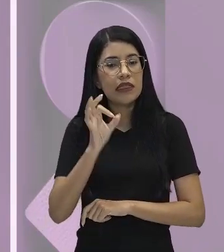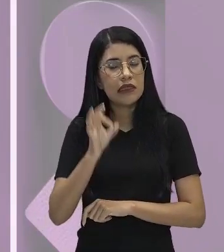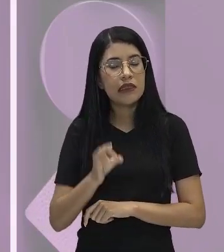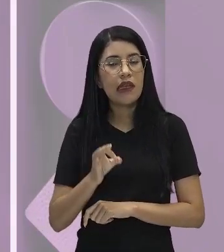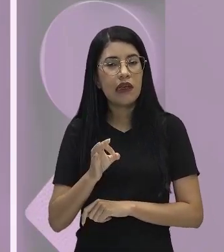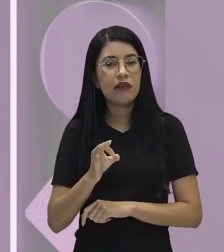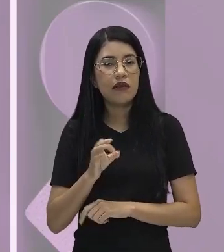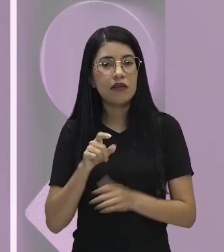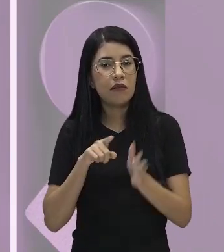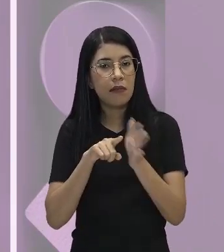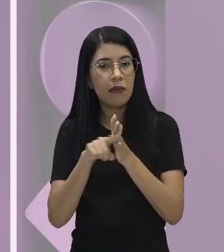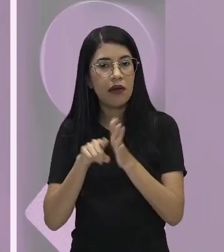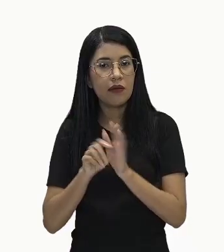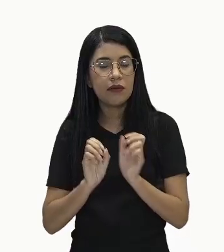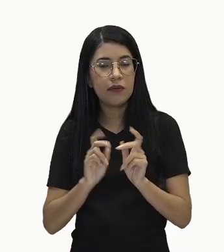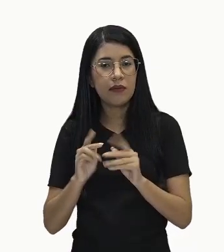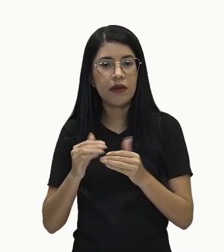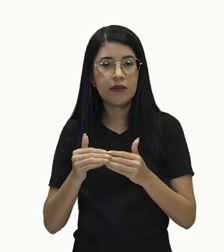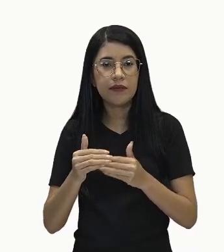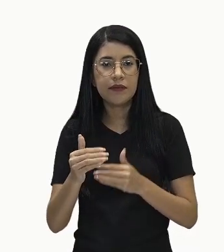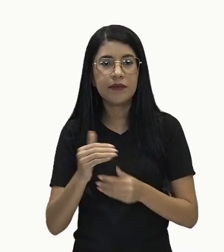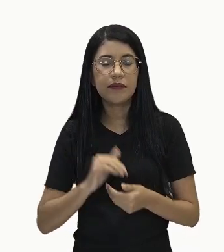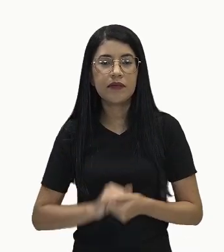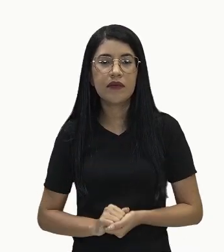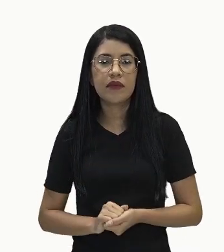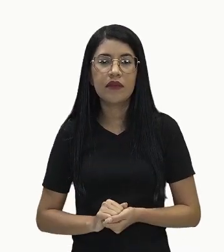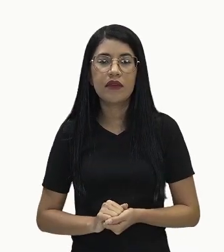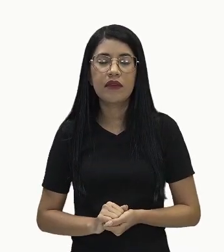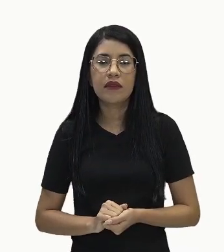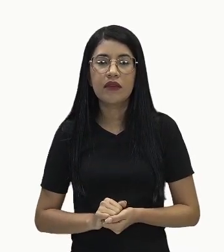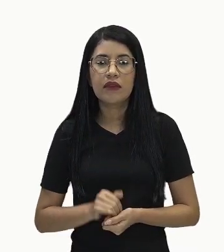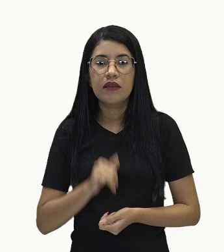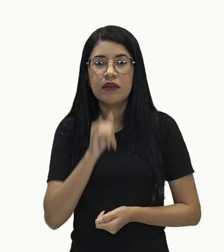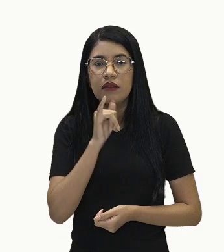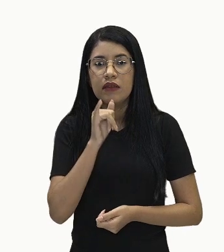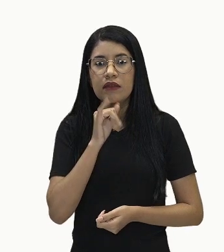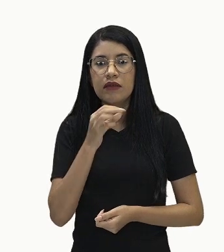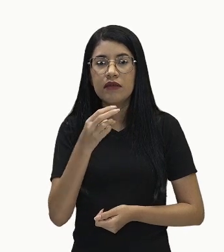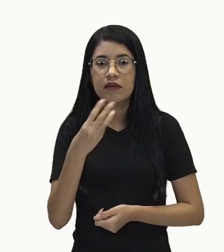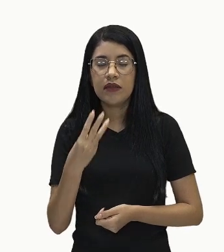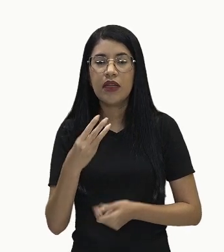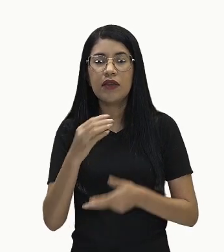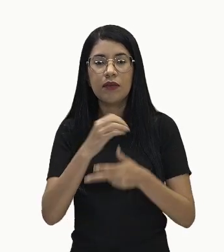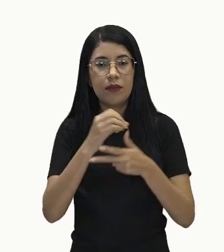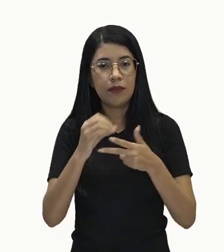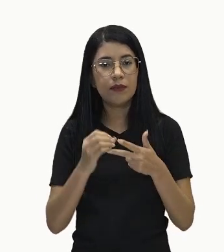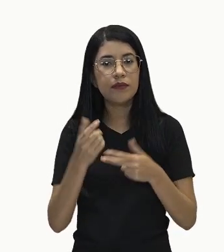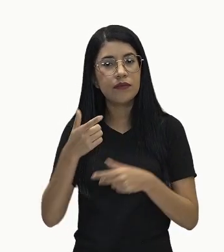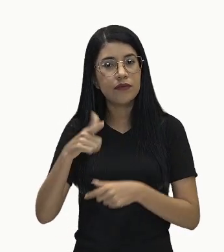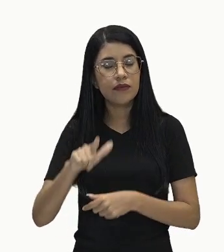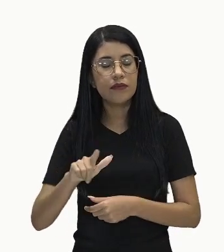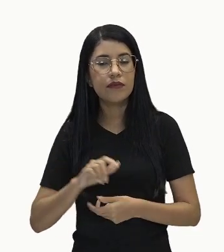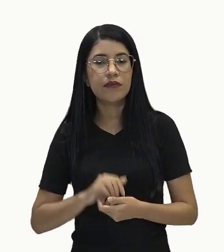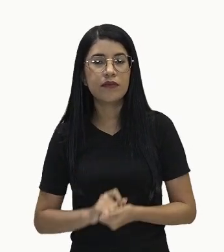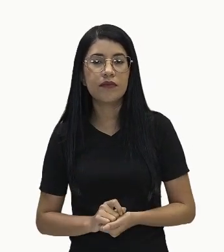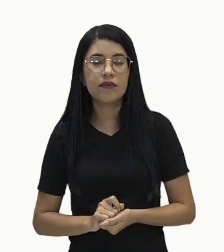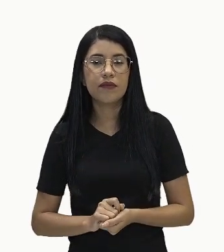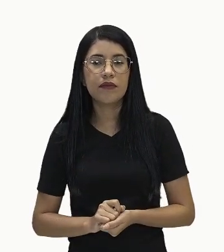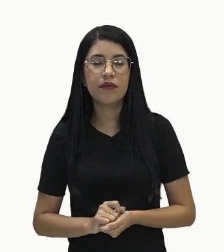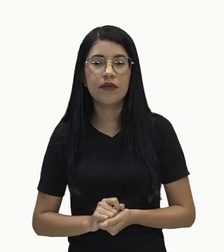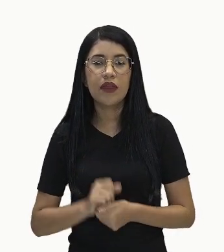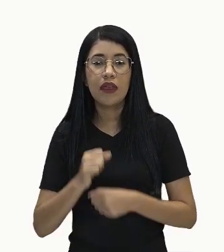conceitos matemáticos e estatísticos para que você possa responder a questão. Beleza?